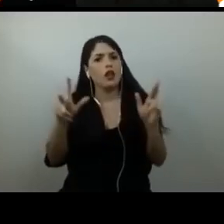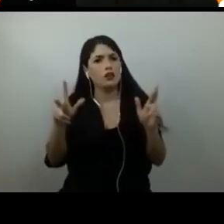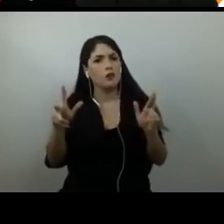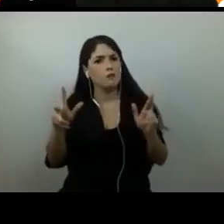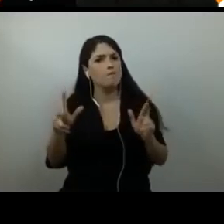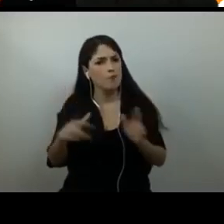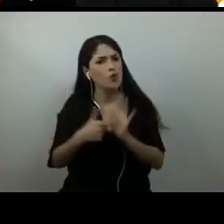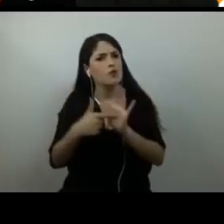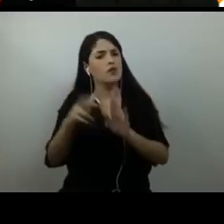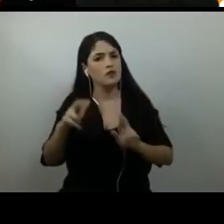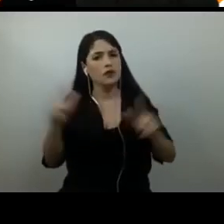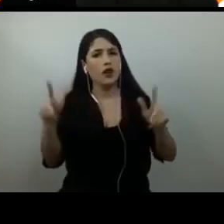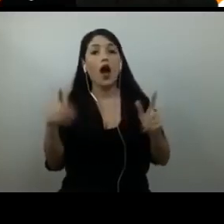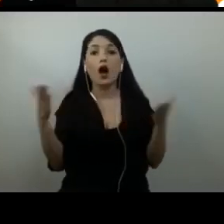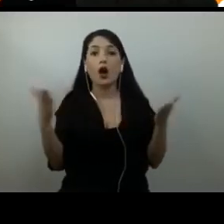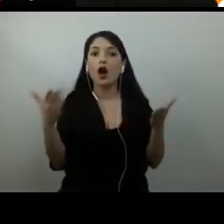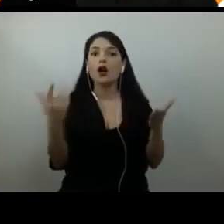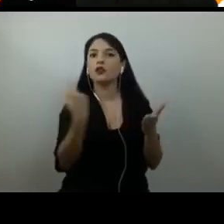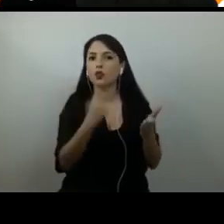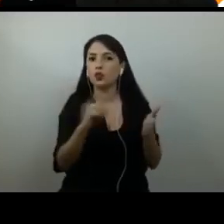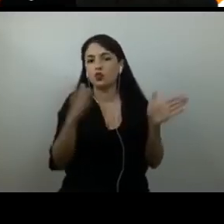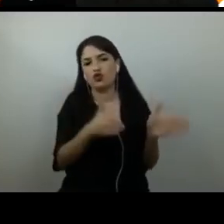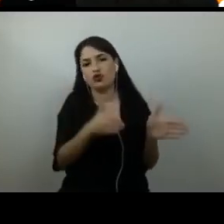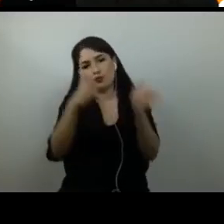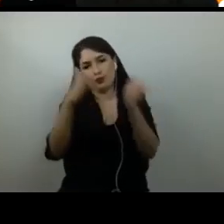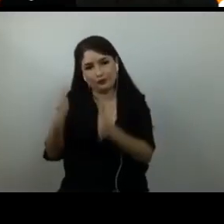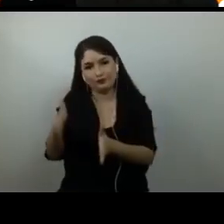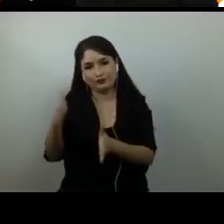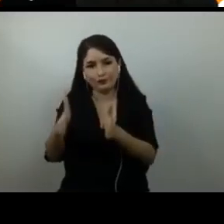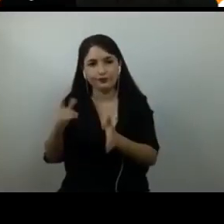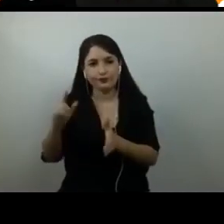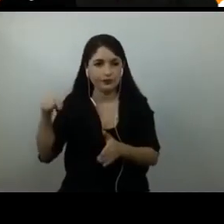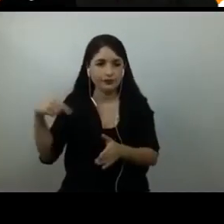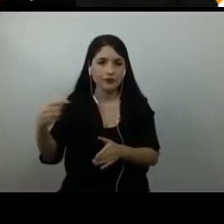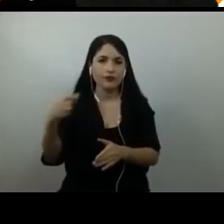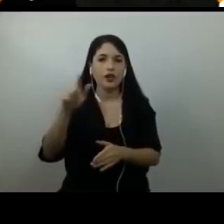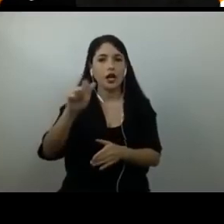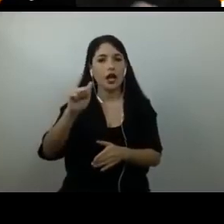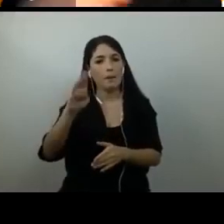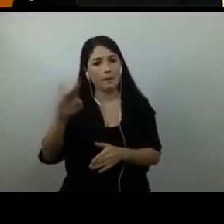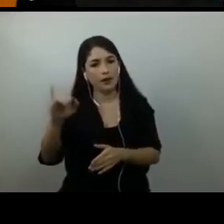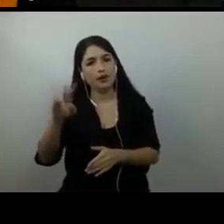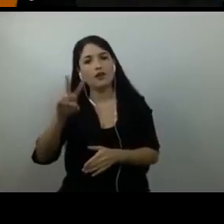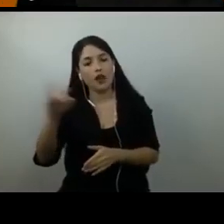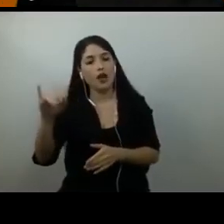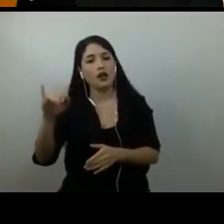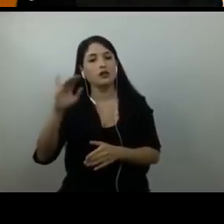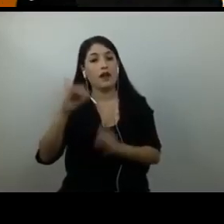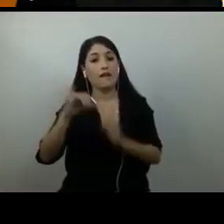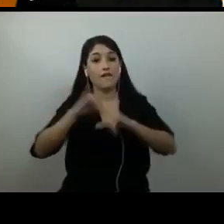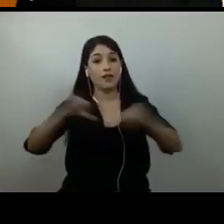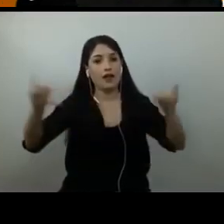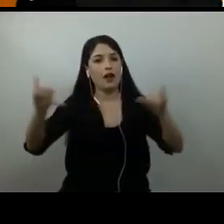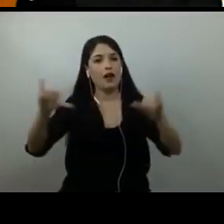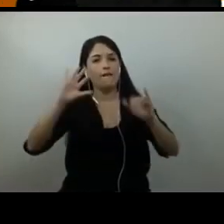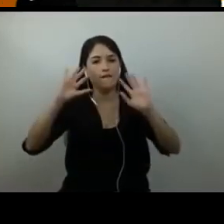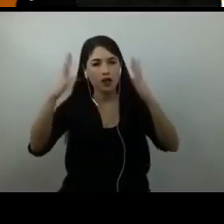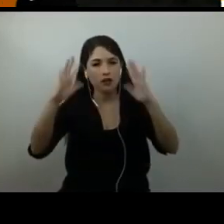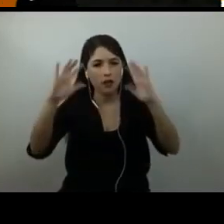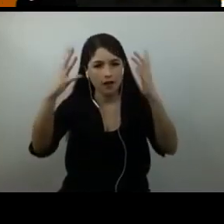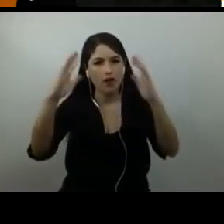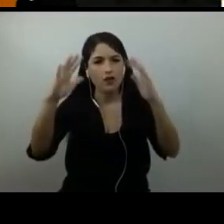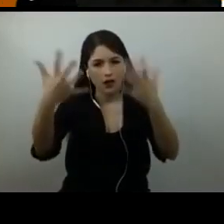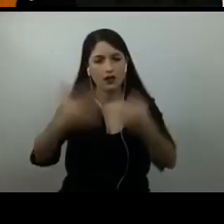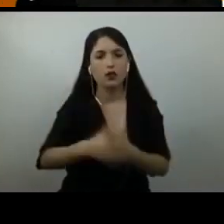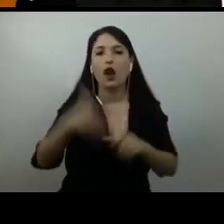Então, nós vamos partir agora para o último bloco, né, e depois a Gabi vai anunciar, né, alguns outros eventos e a gente encerra, mas eu queria dizer o seguinte para